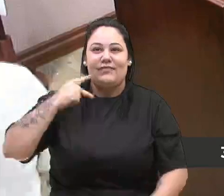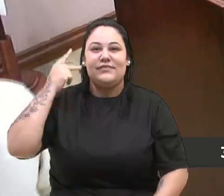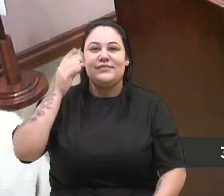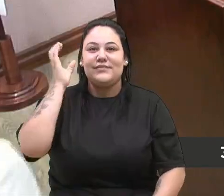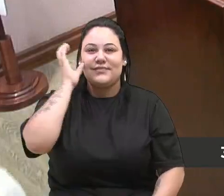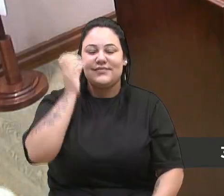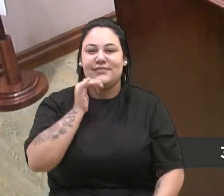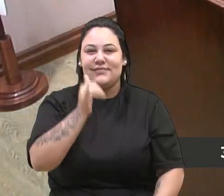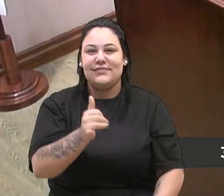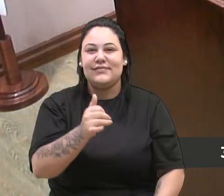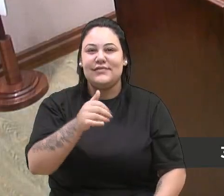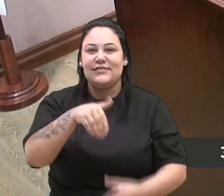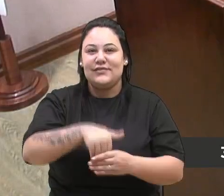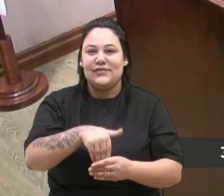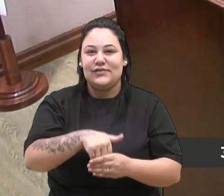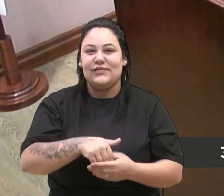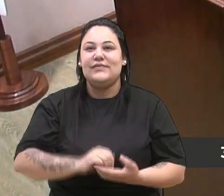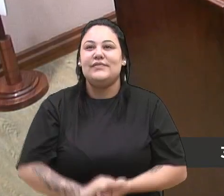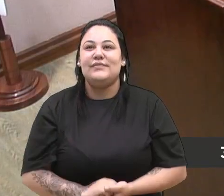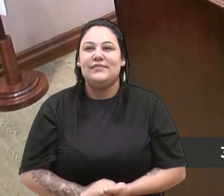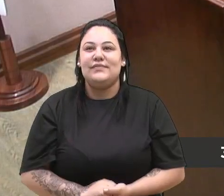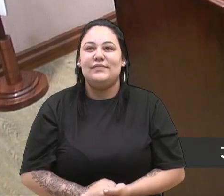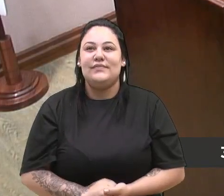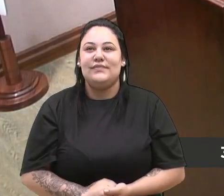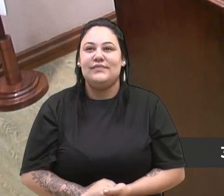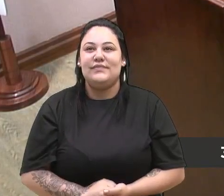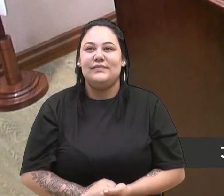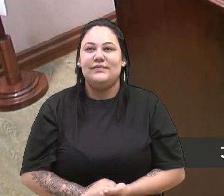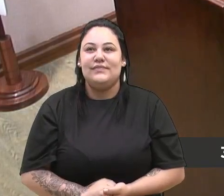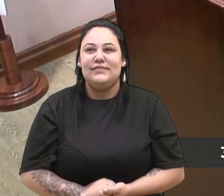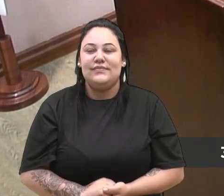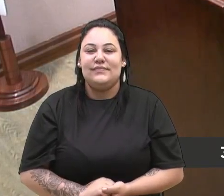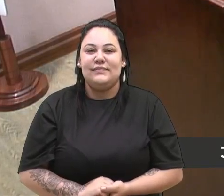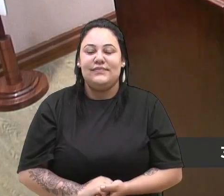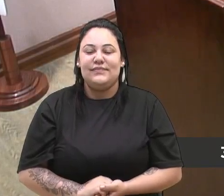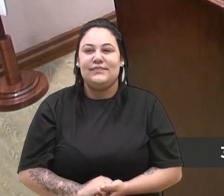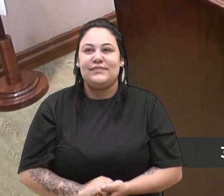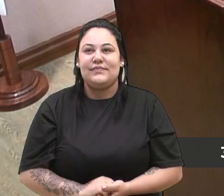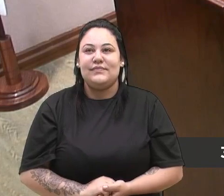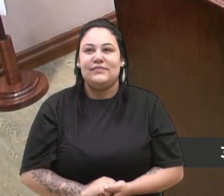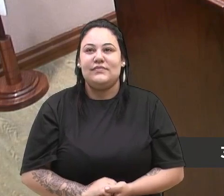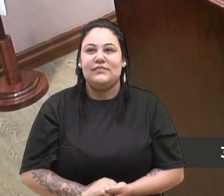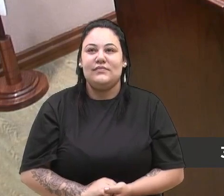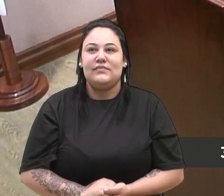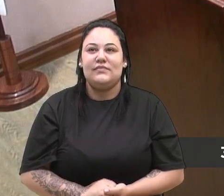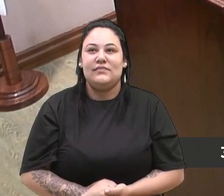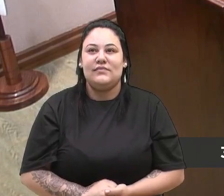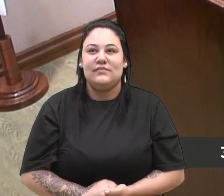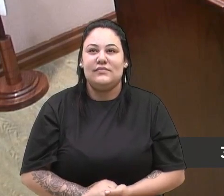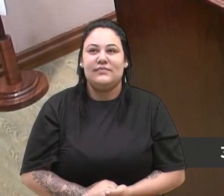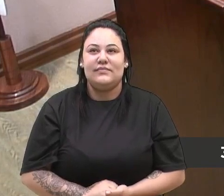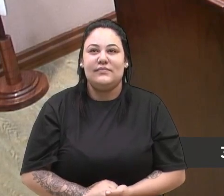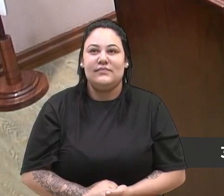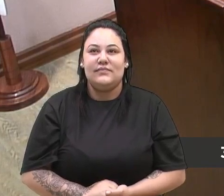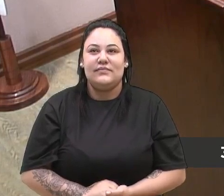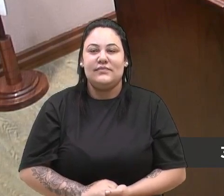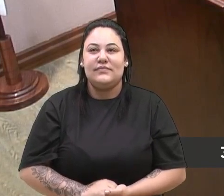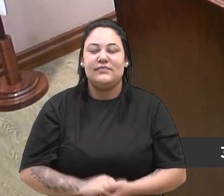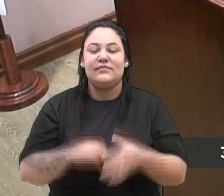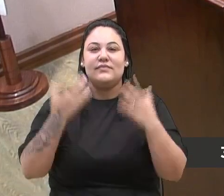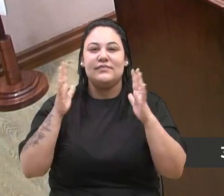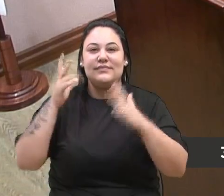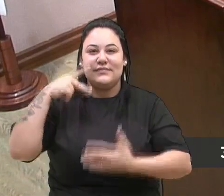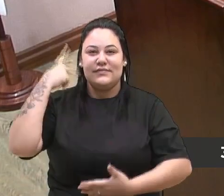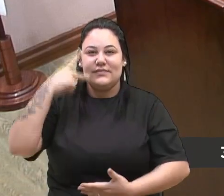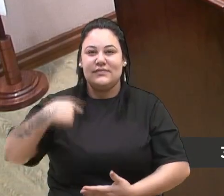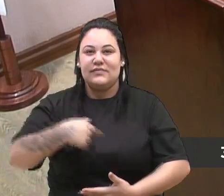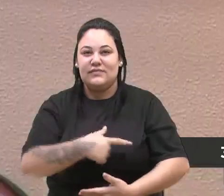para declarar voto senhor presidente caros colegas vereadores parabenizo Vereador zanquim pelo